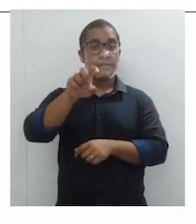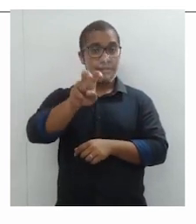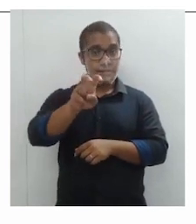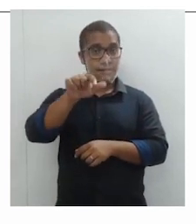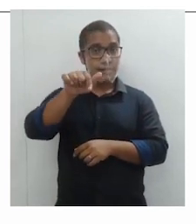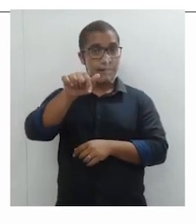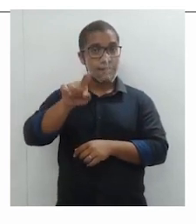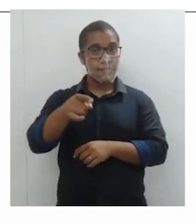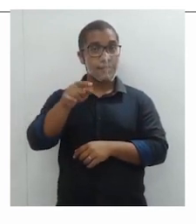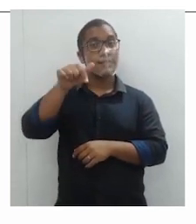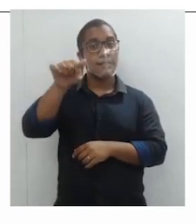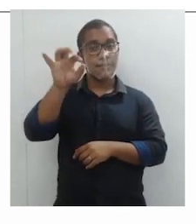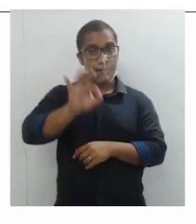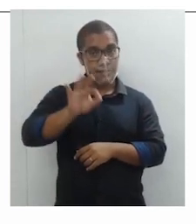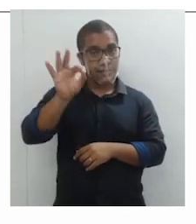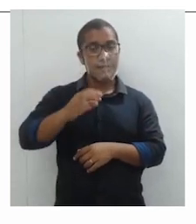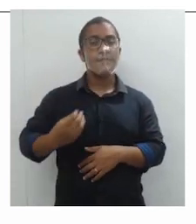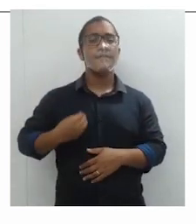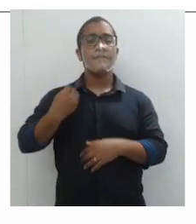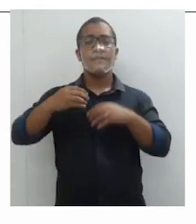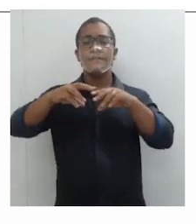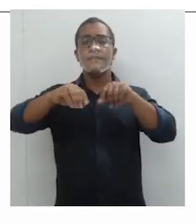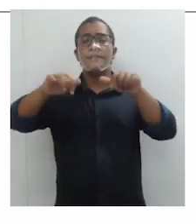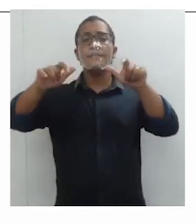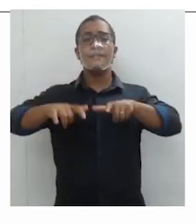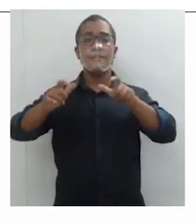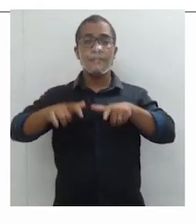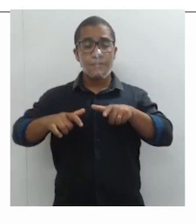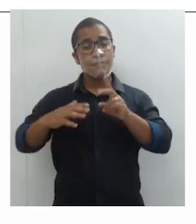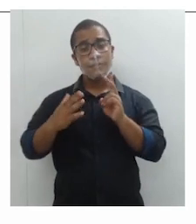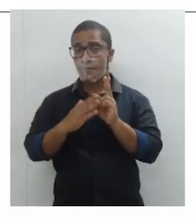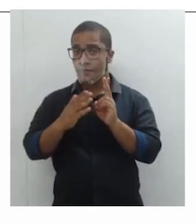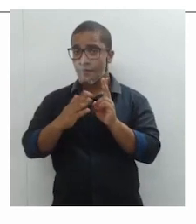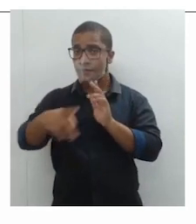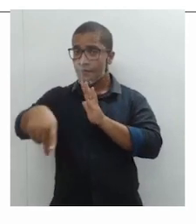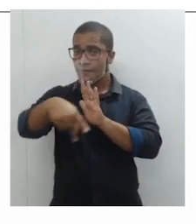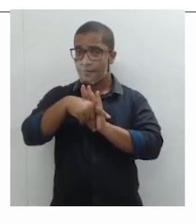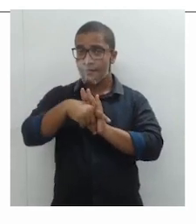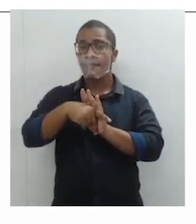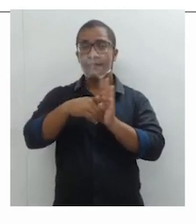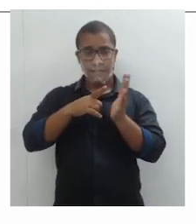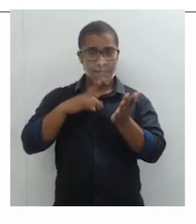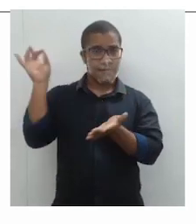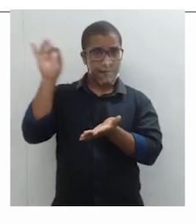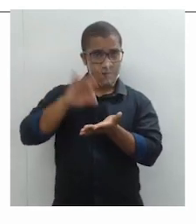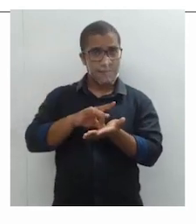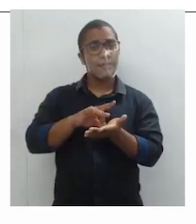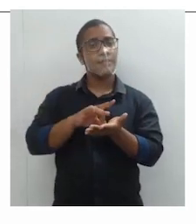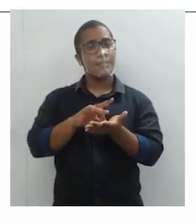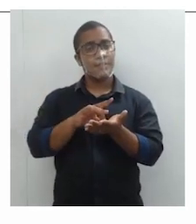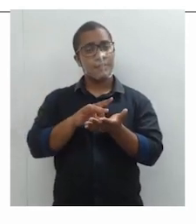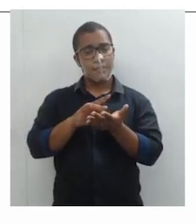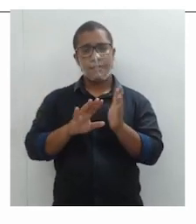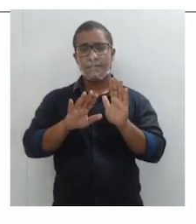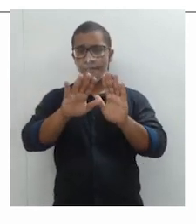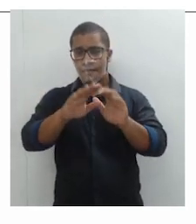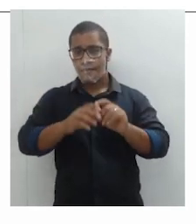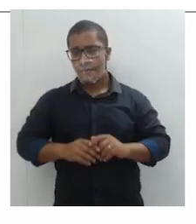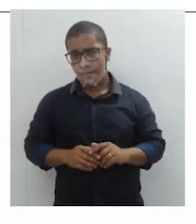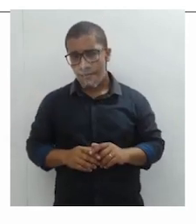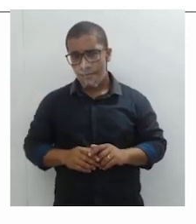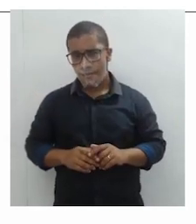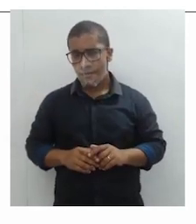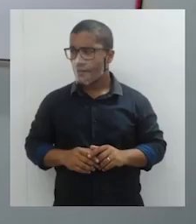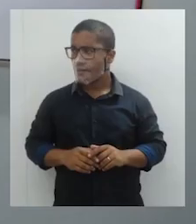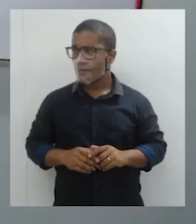57,7 por cento vivem em terras indígenas oficialmente reconhecidas cortando